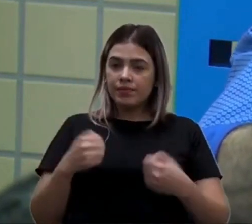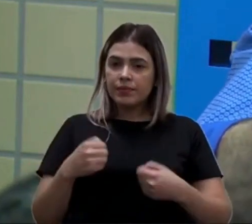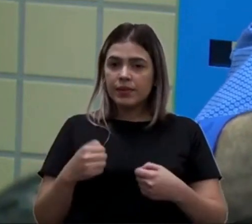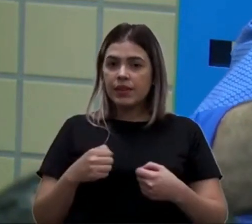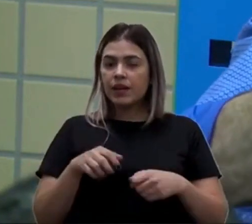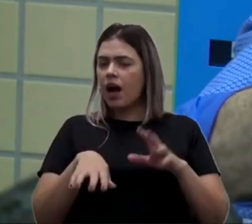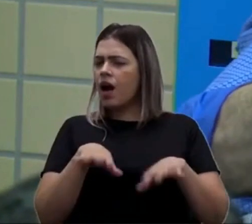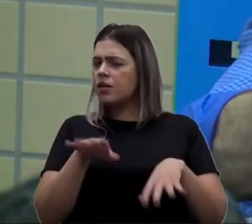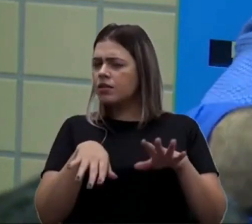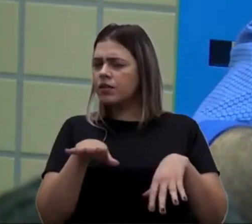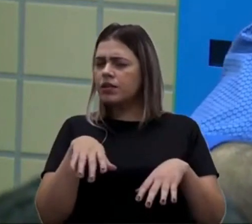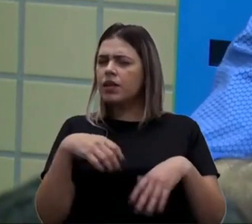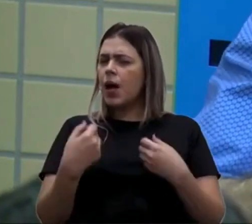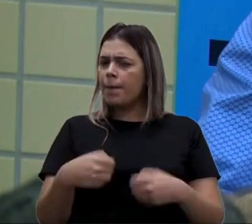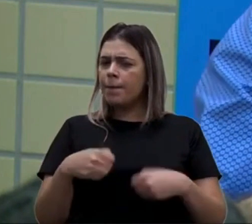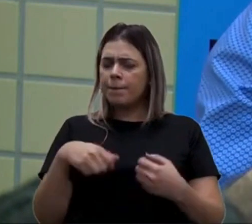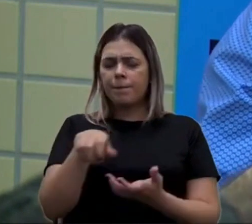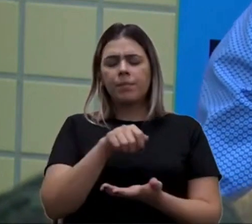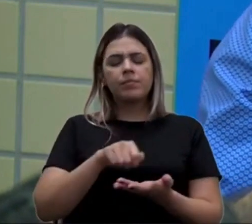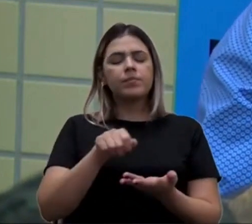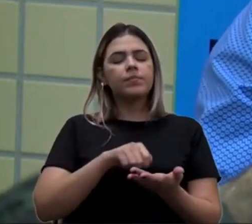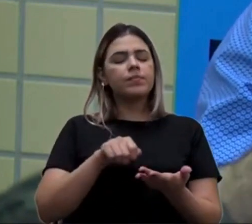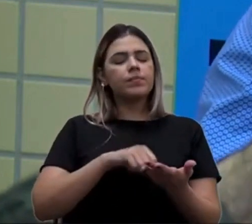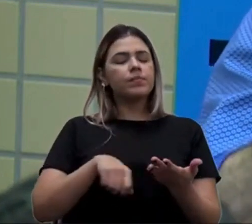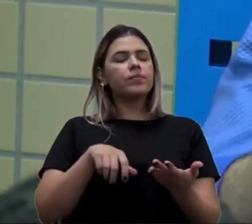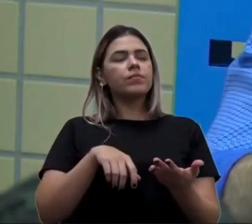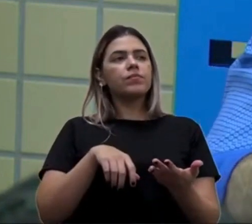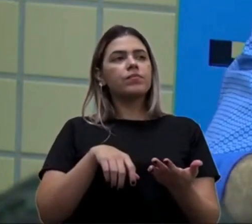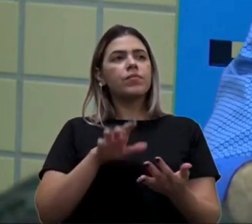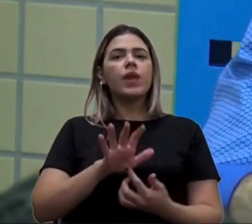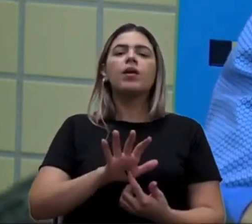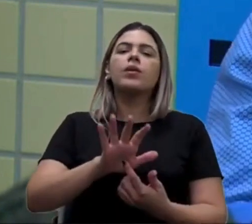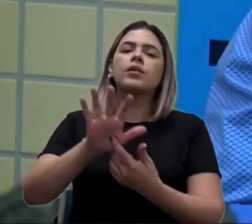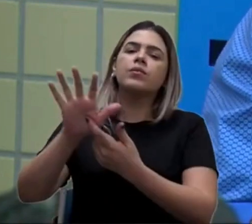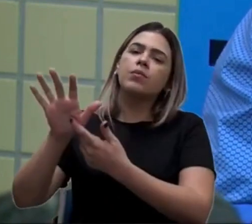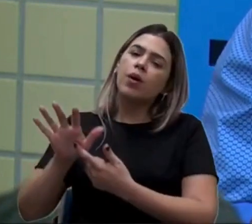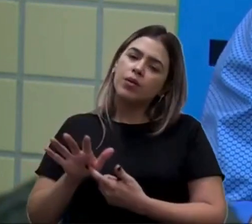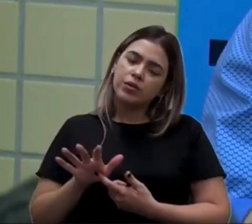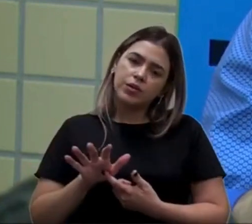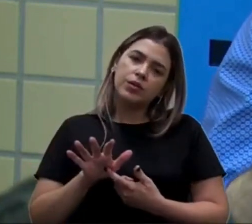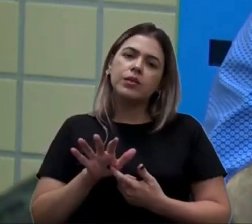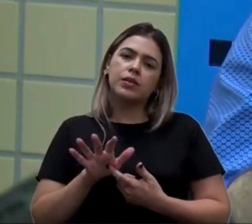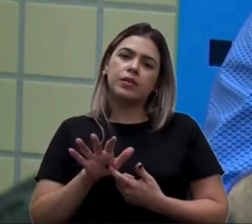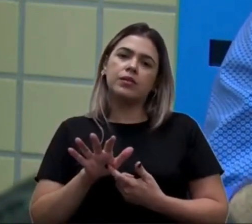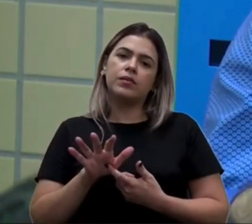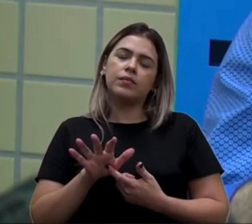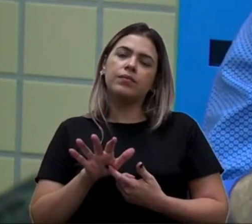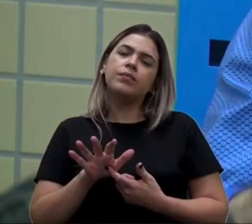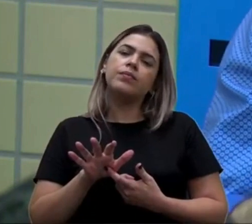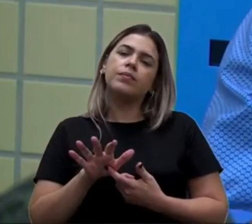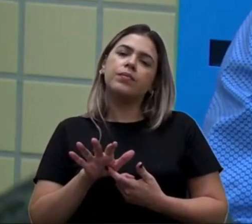que como citou você mostra uma realidade que